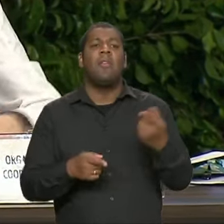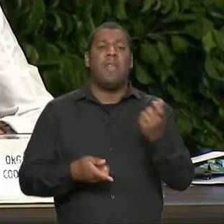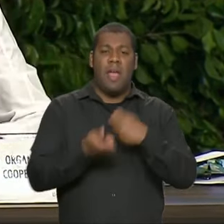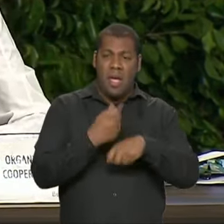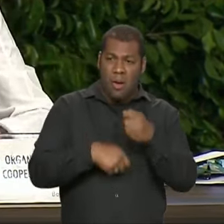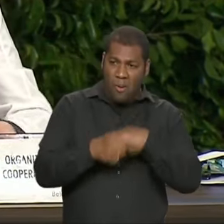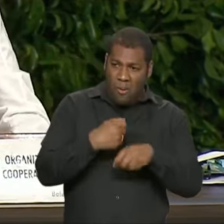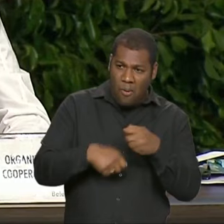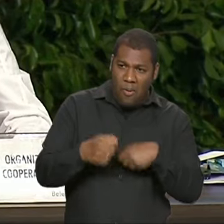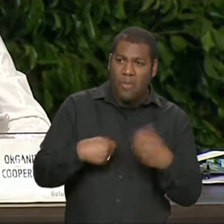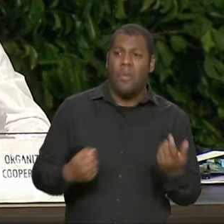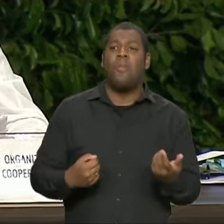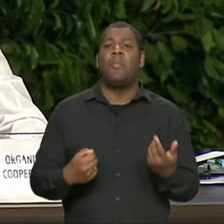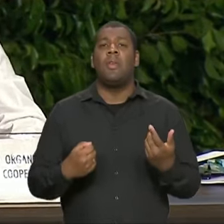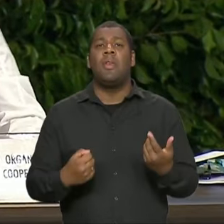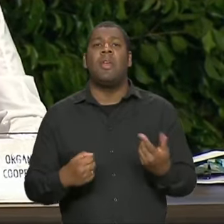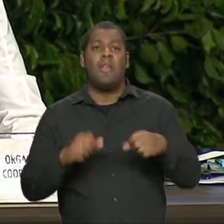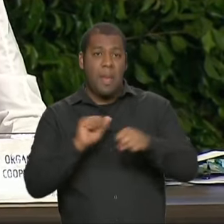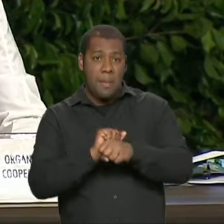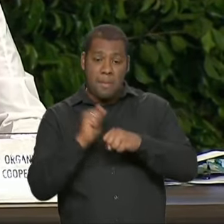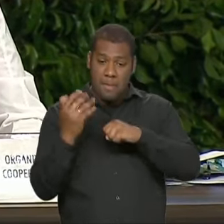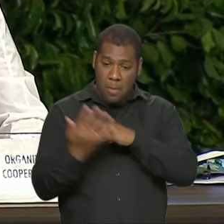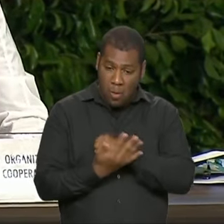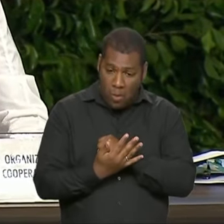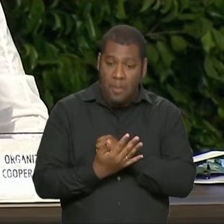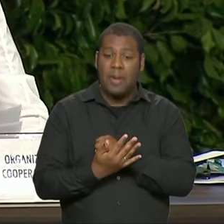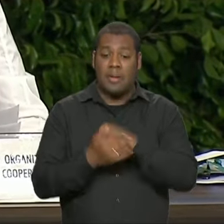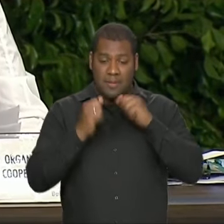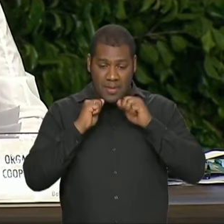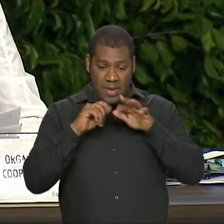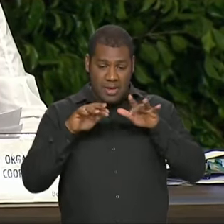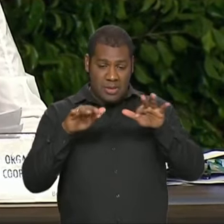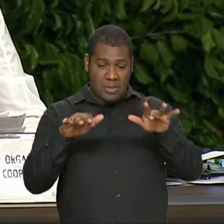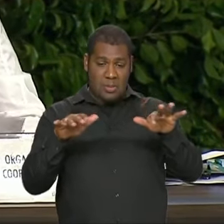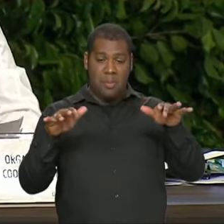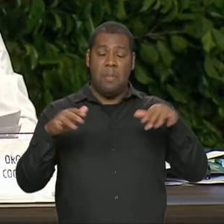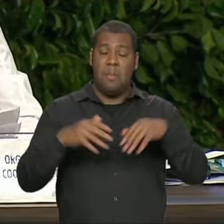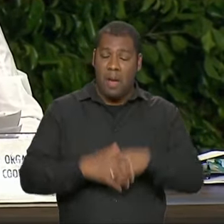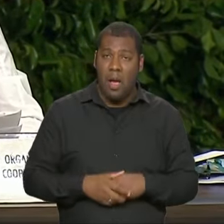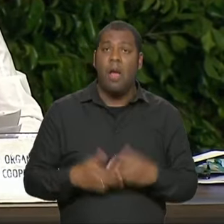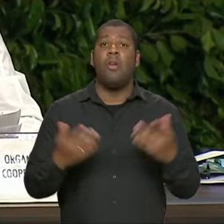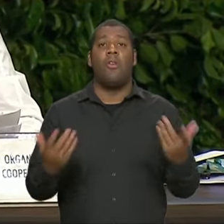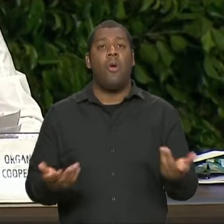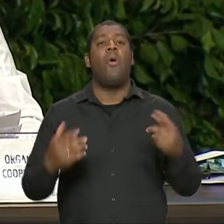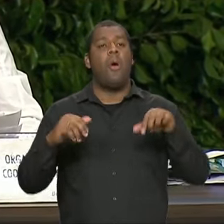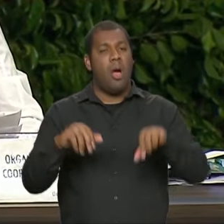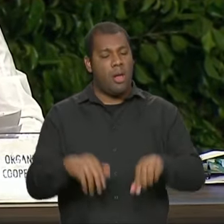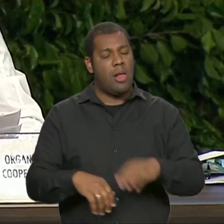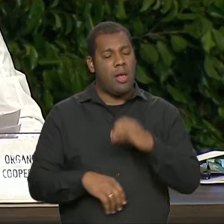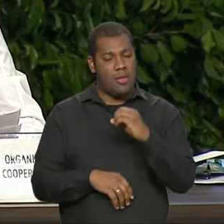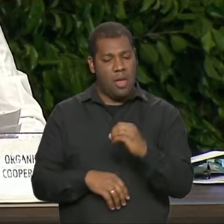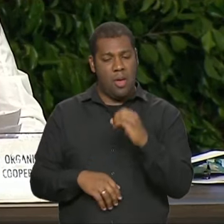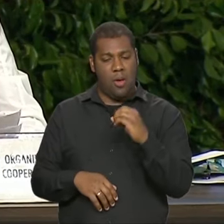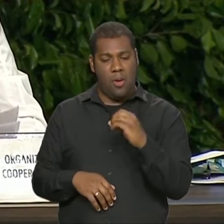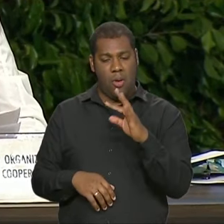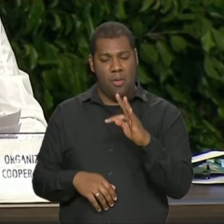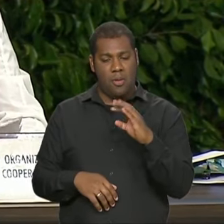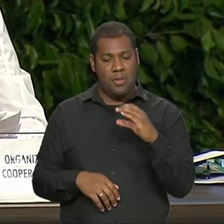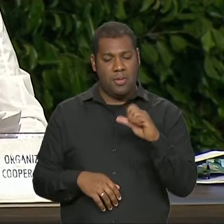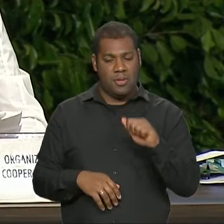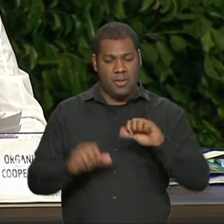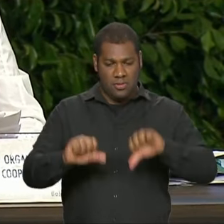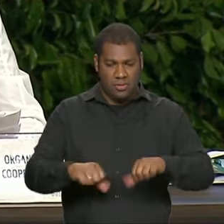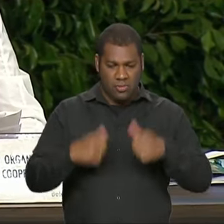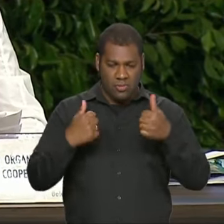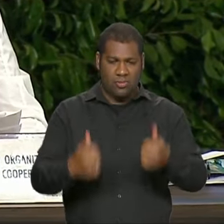de Covid-19, e pudemos entregar resultados como a implementação do Observatório Regional Amazônico, que é um sistema em